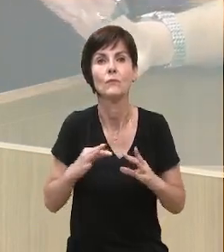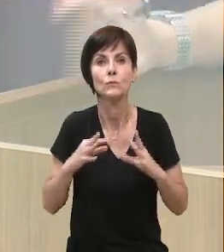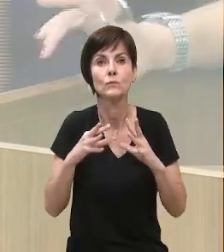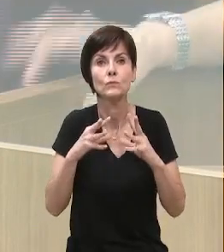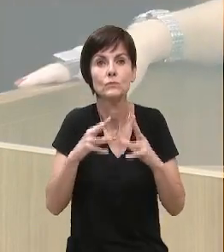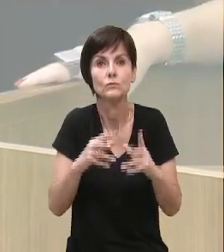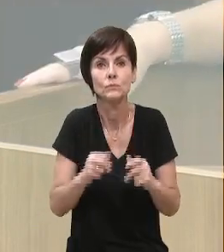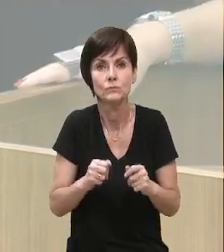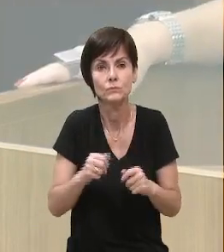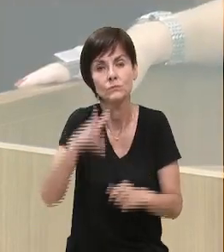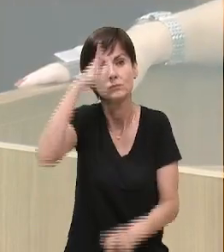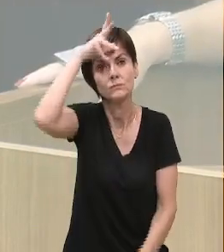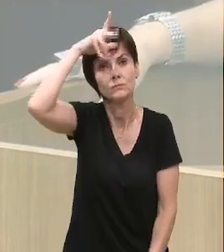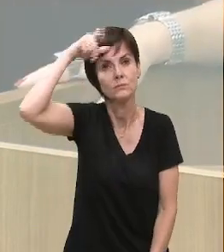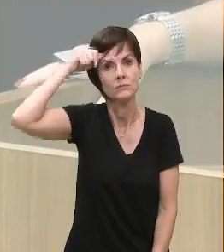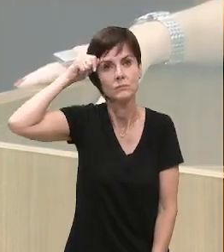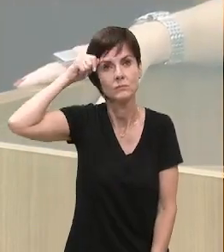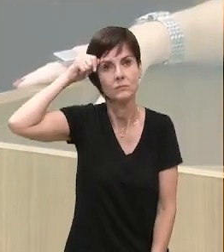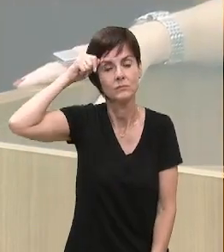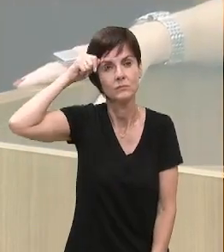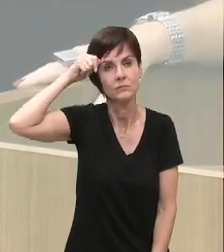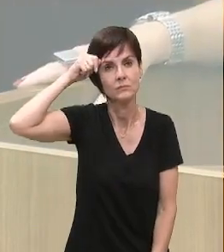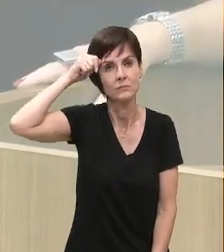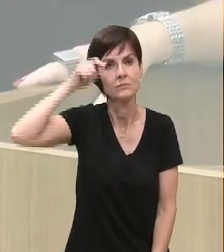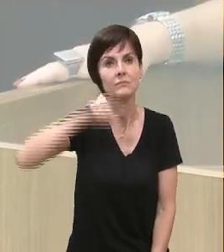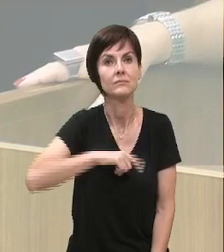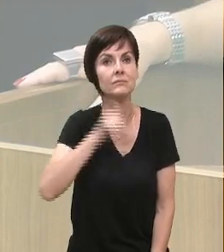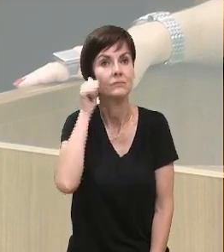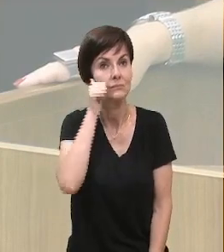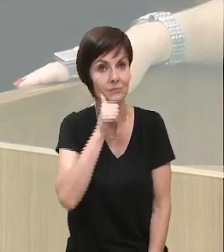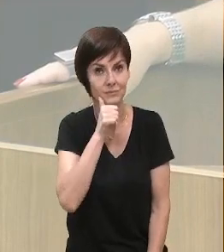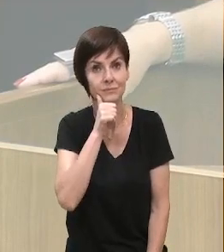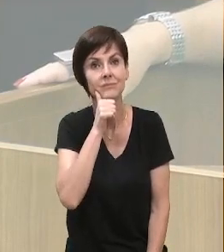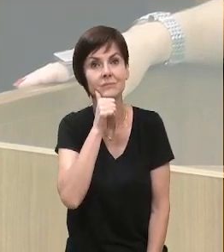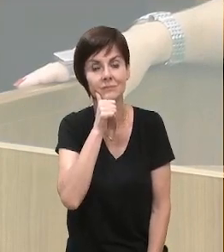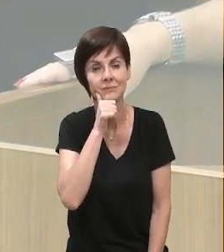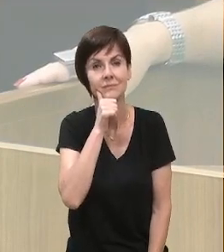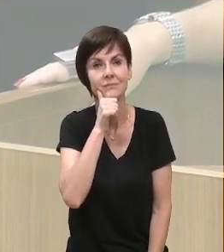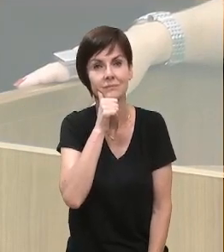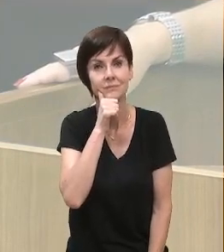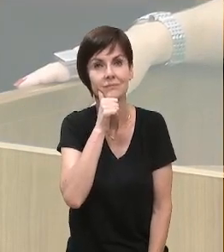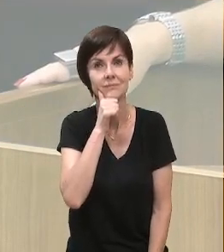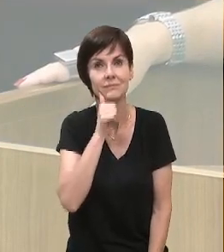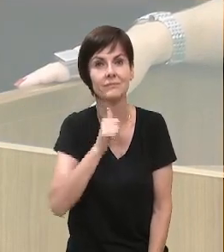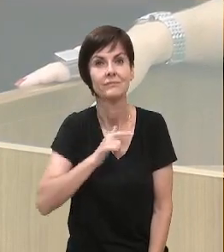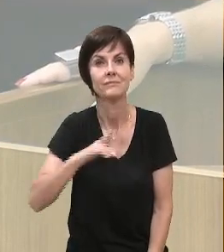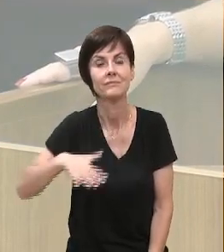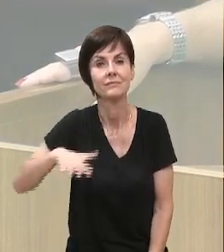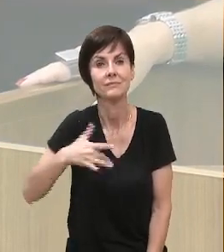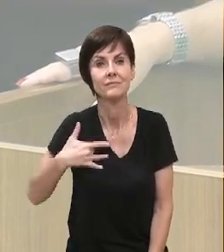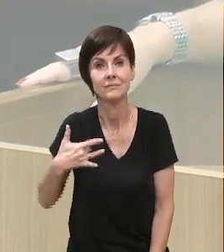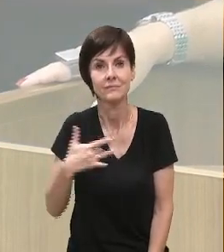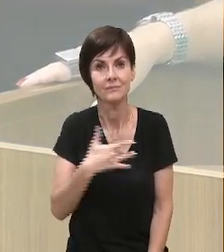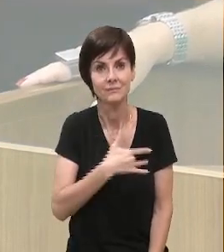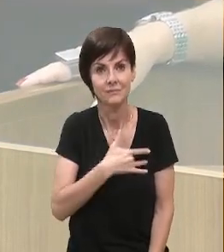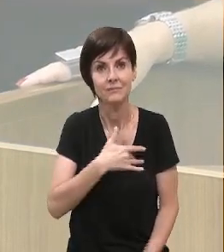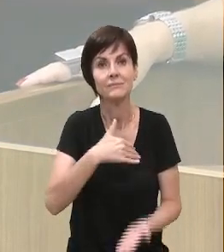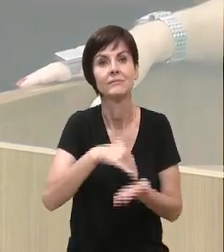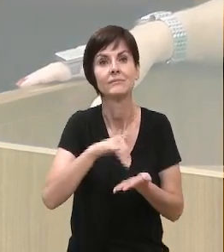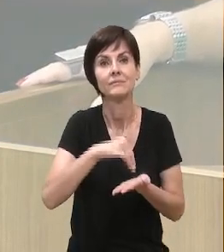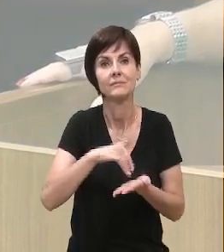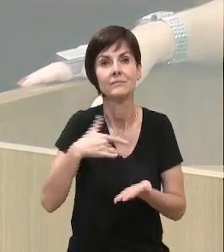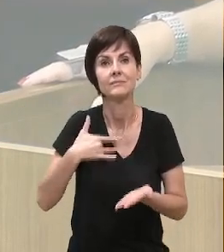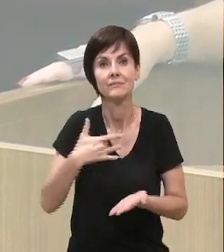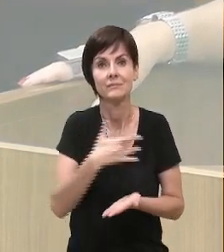das prefeituras, onde tem mulheres, elas estão na saúde, na Secretaria de Saúde,